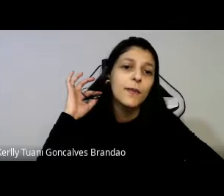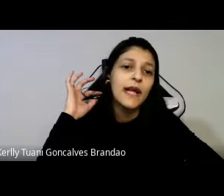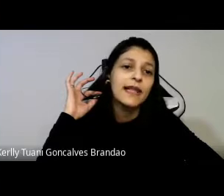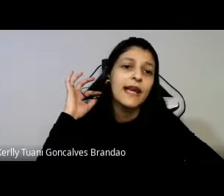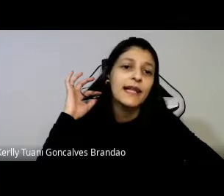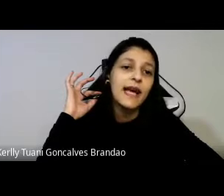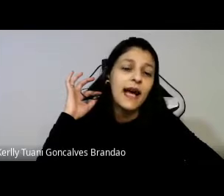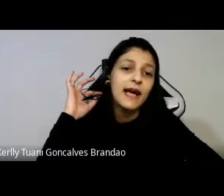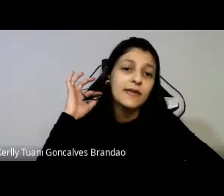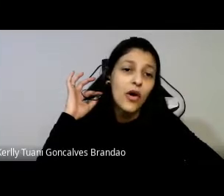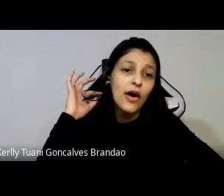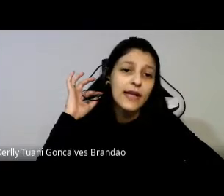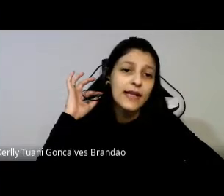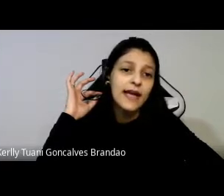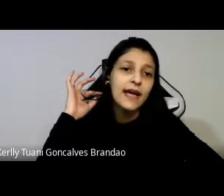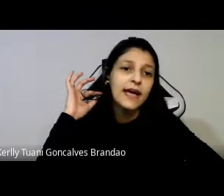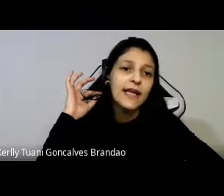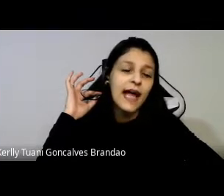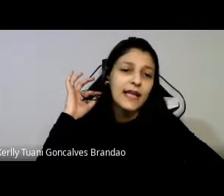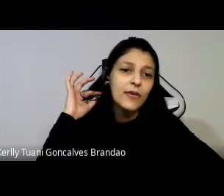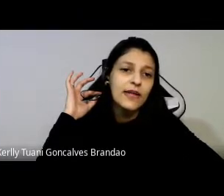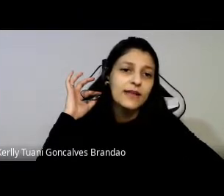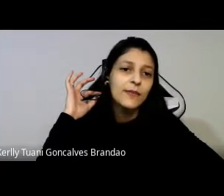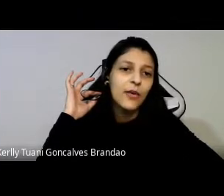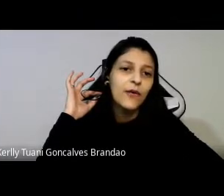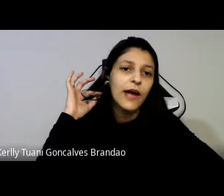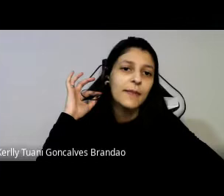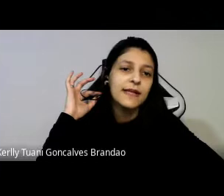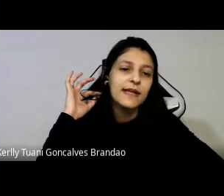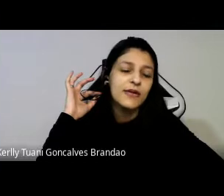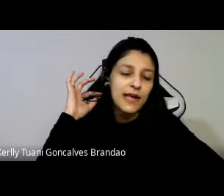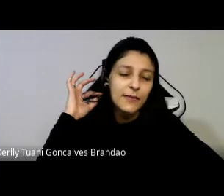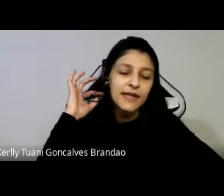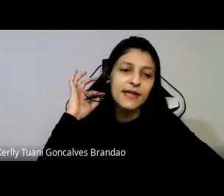a compreender a história, né? E a língua desse povo, a